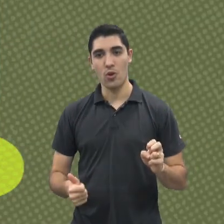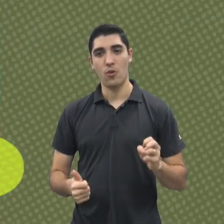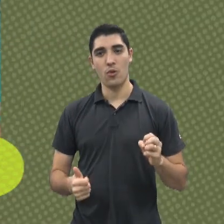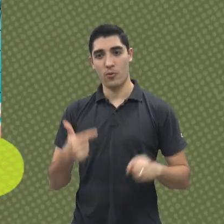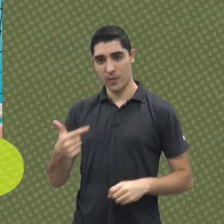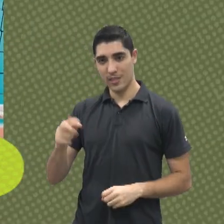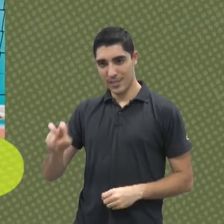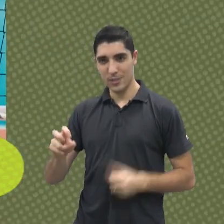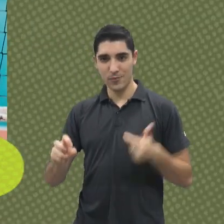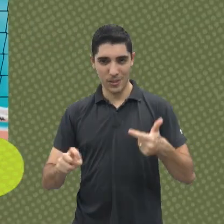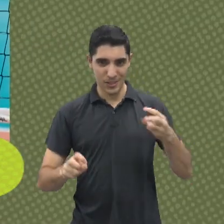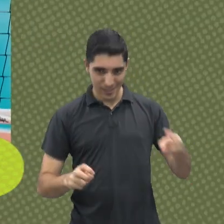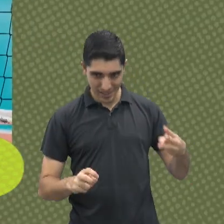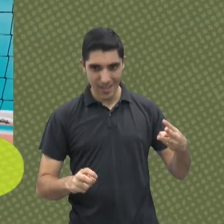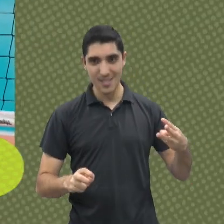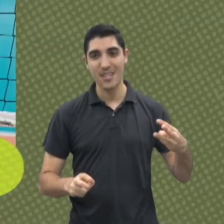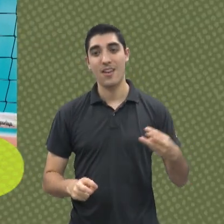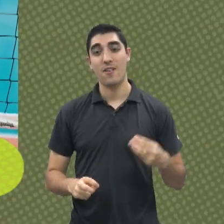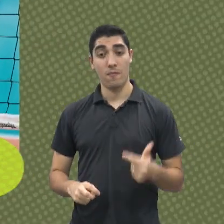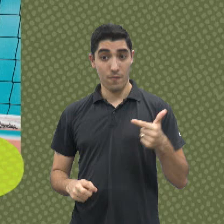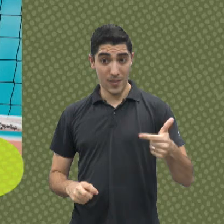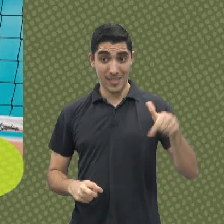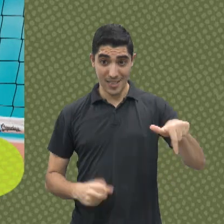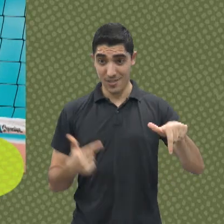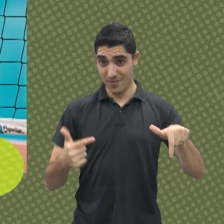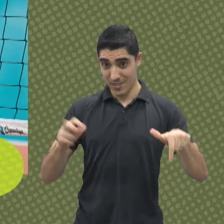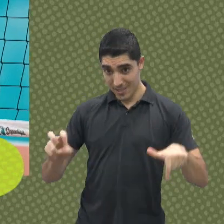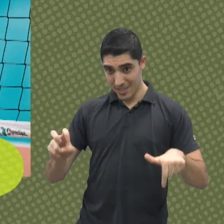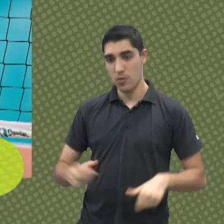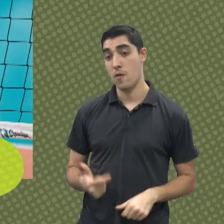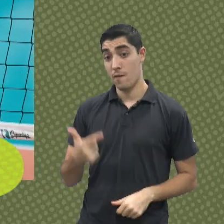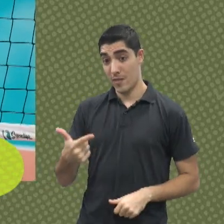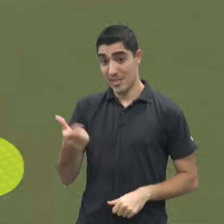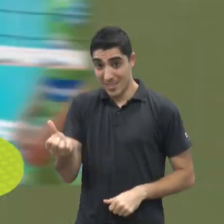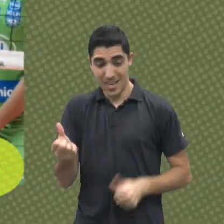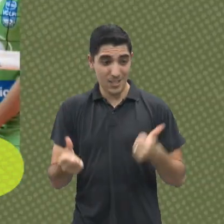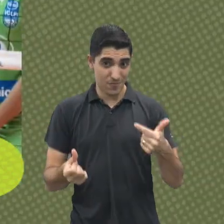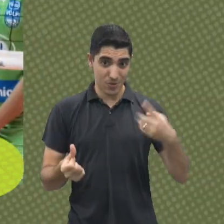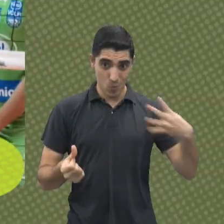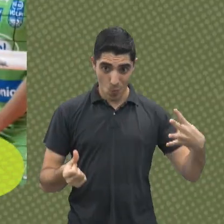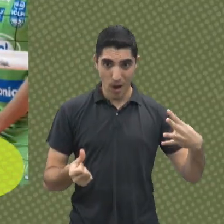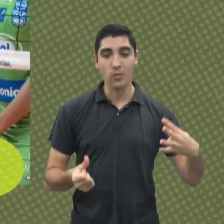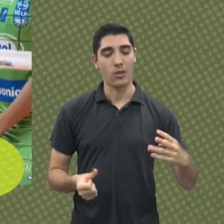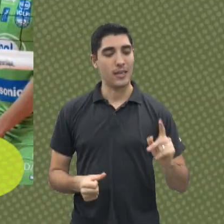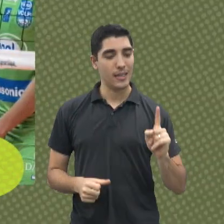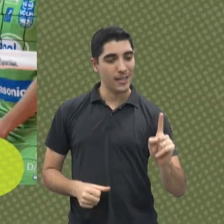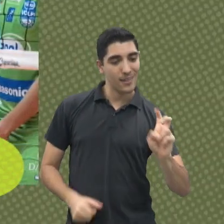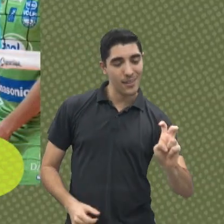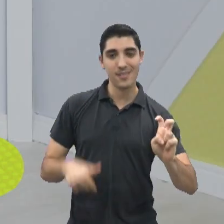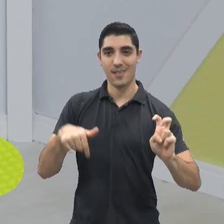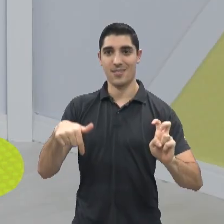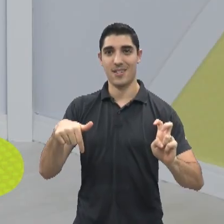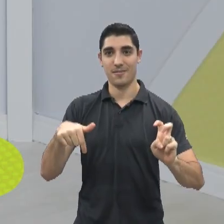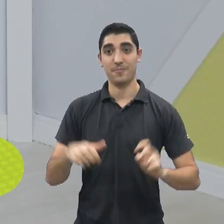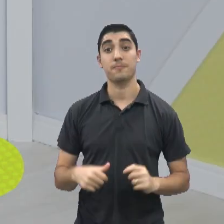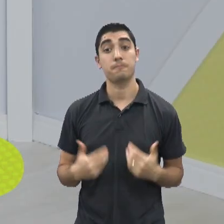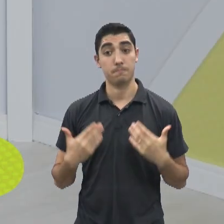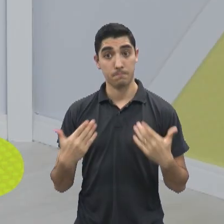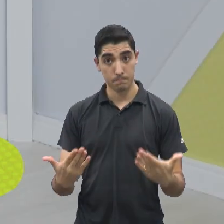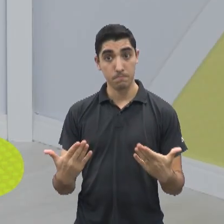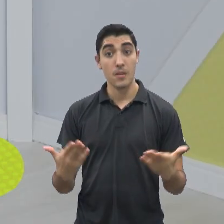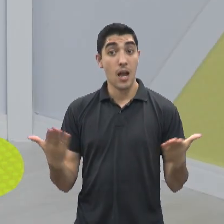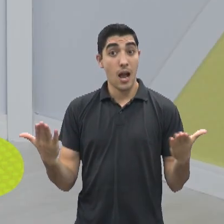25-27, 26-24 e 7-15. Com o resultado, o vôlei São José troca de posição com o